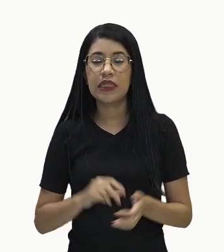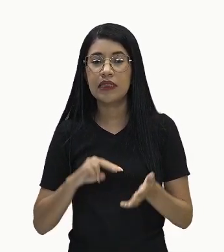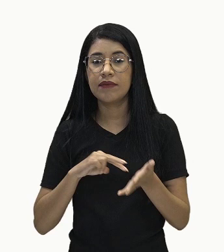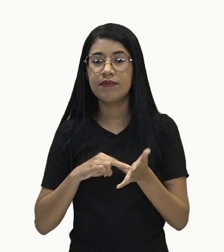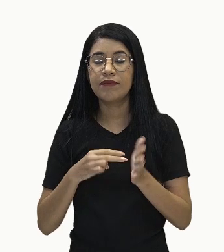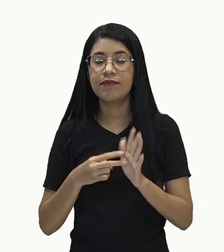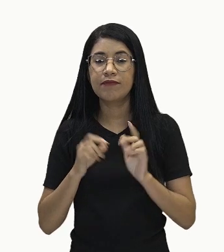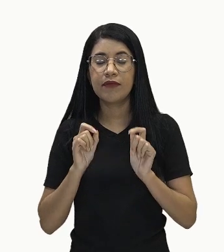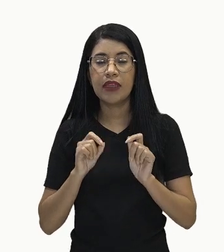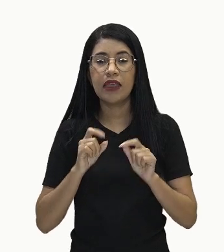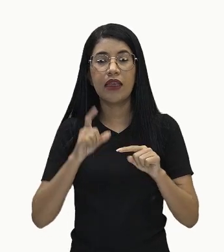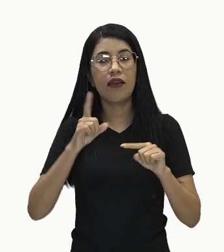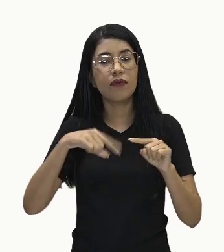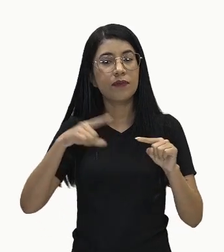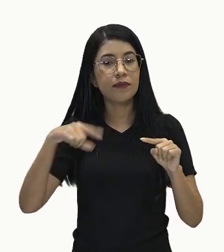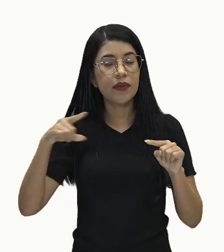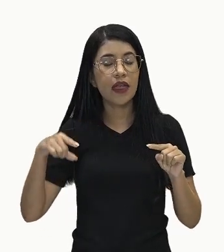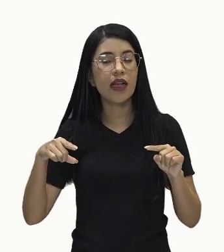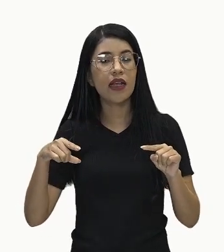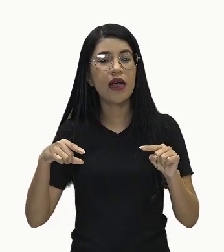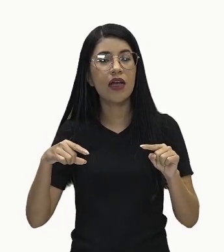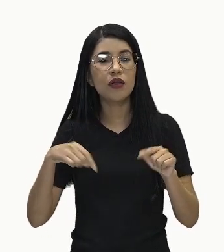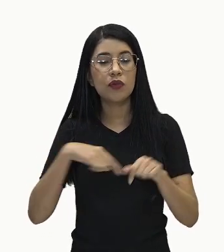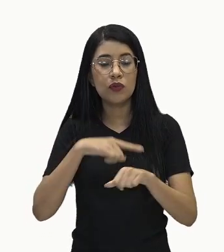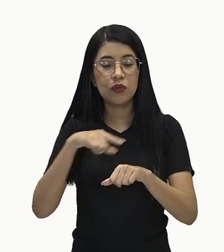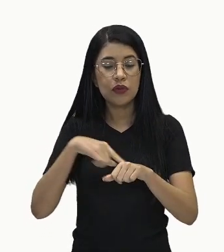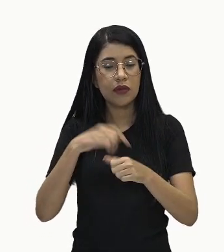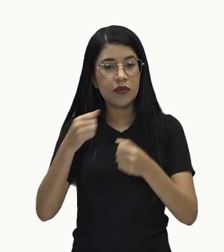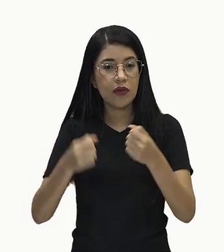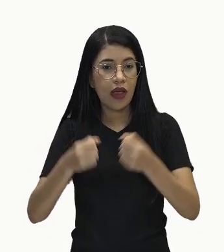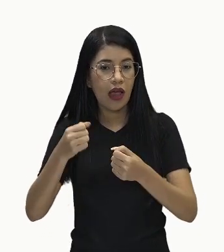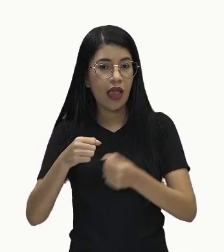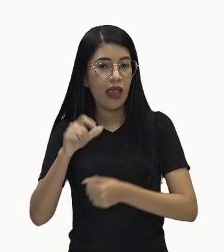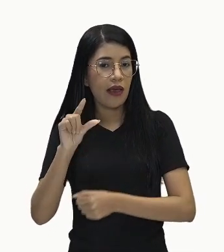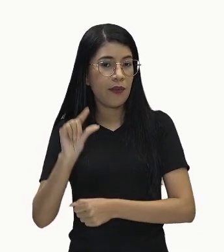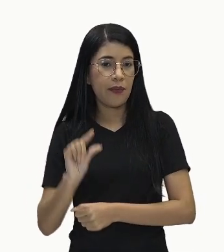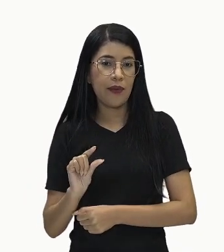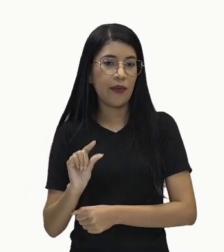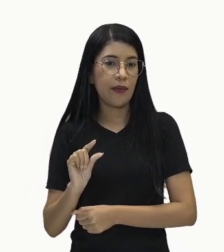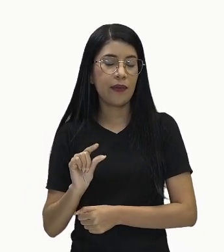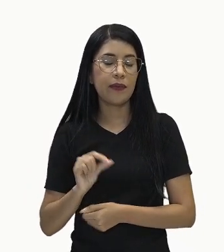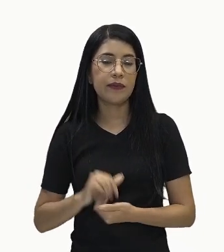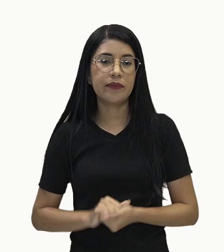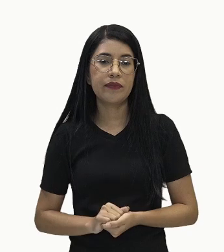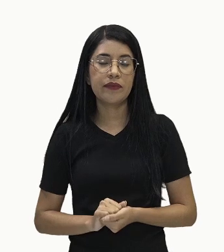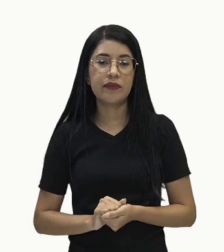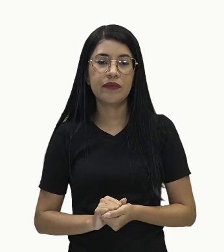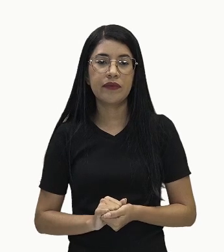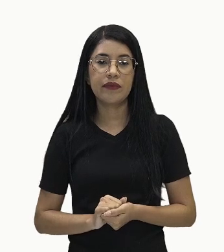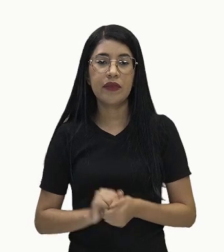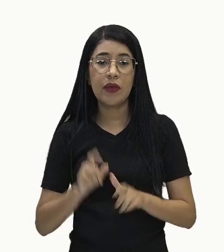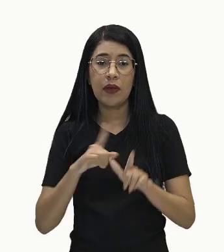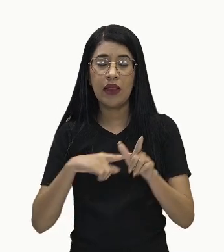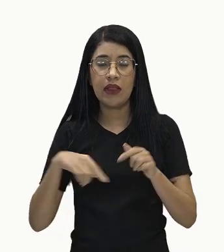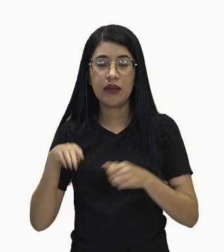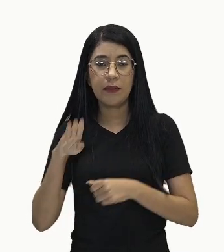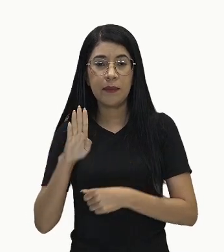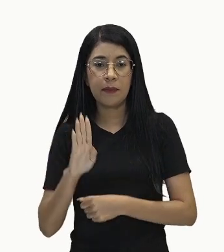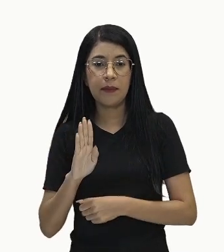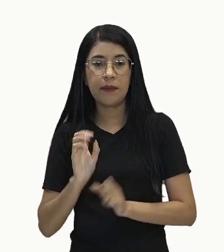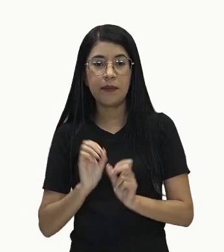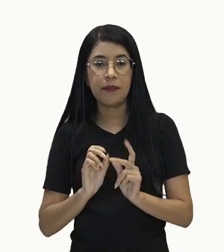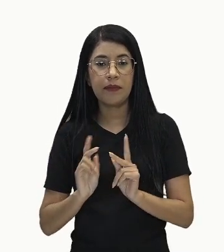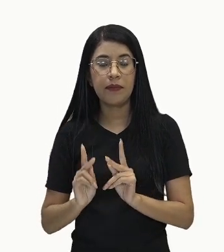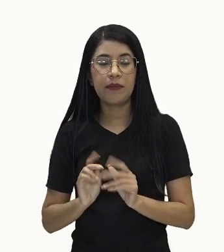4. Correto? E vai estar dentro desse intervalo aqui. Portanto, a variabilidade desse motorista é